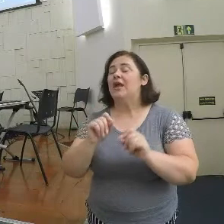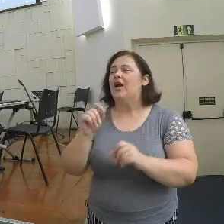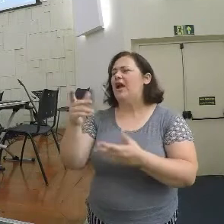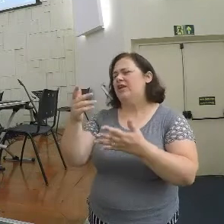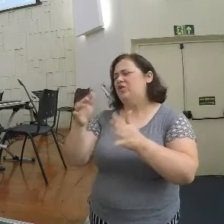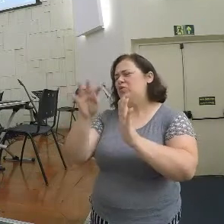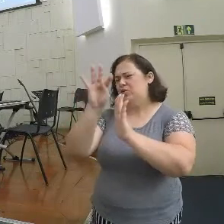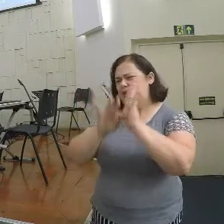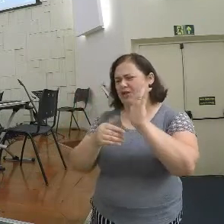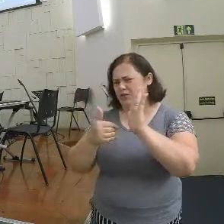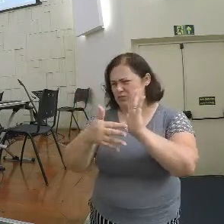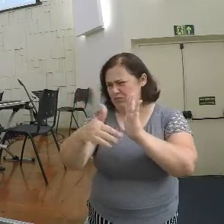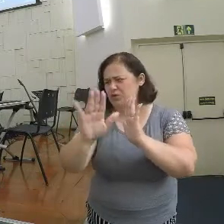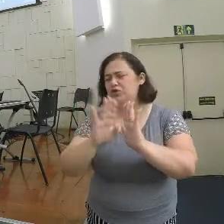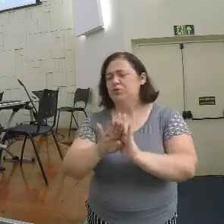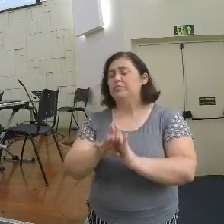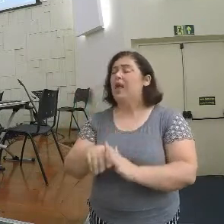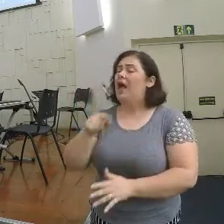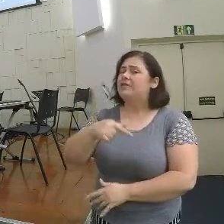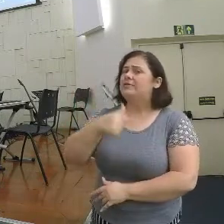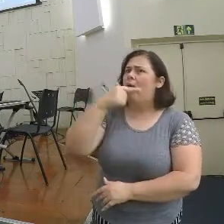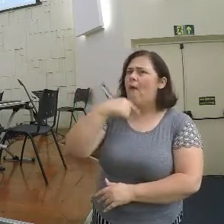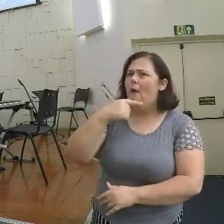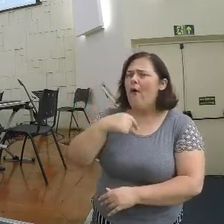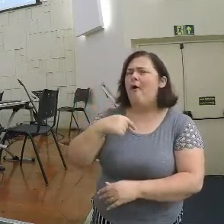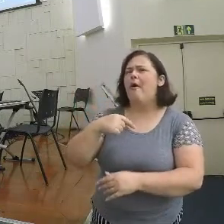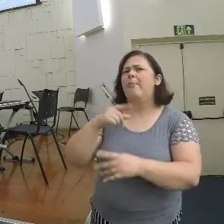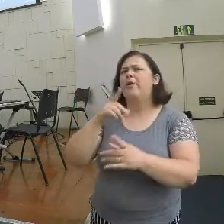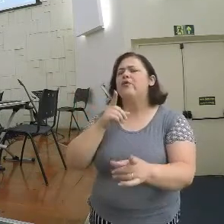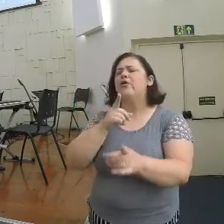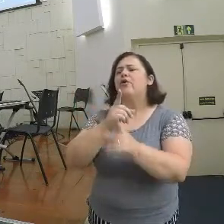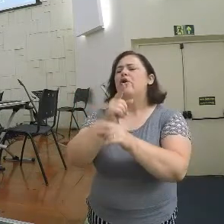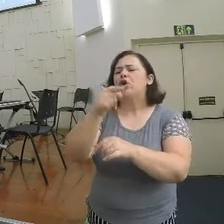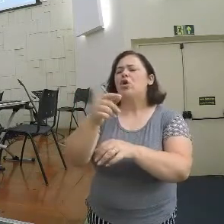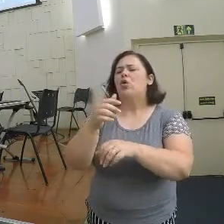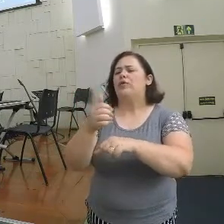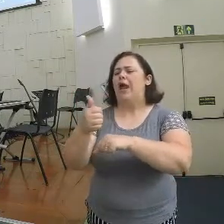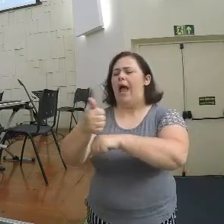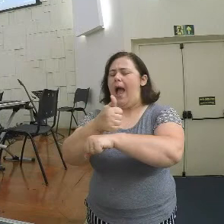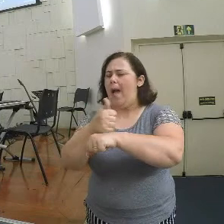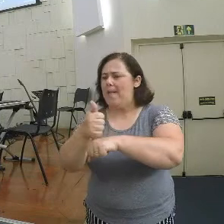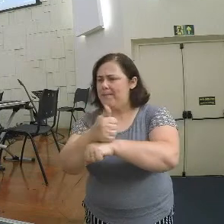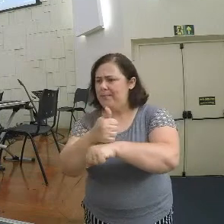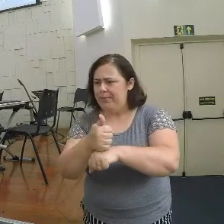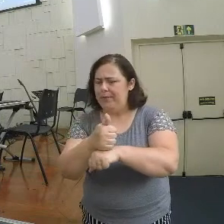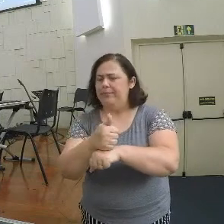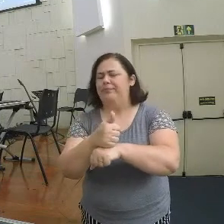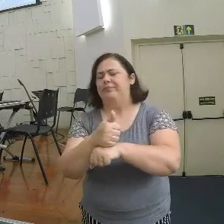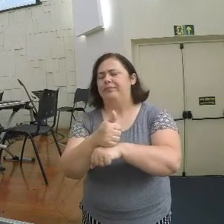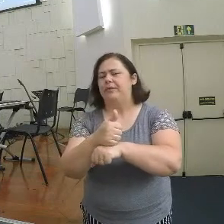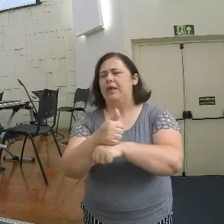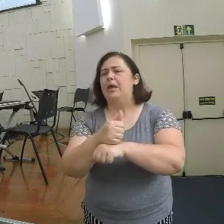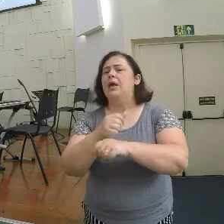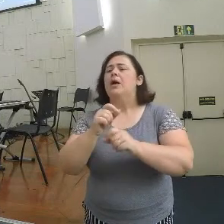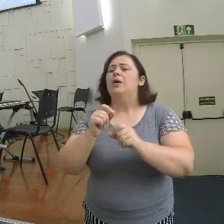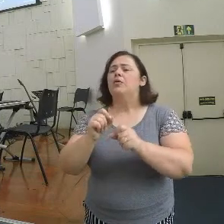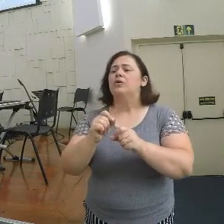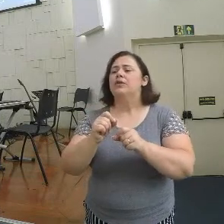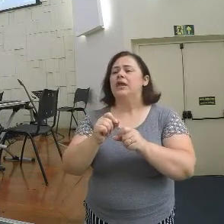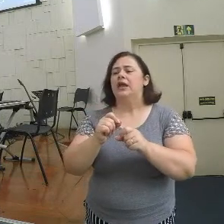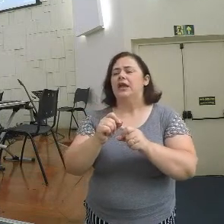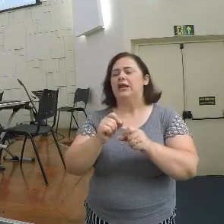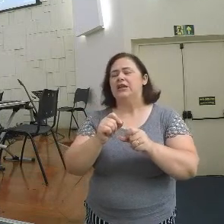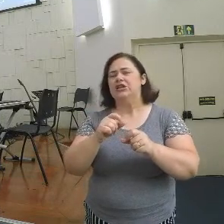texto já o chama de Abraão, porque já conhecia a história dele, o nome dele mudado de Abrão para Abraão, quando voltava da matança